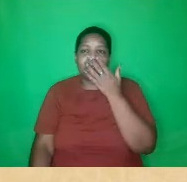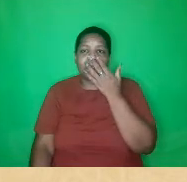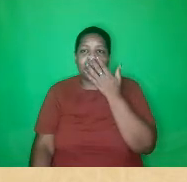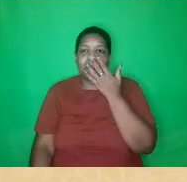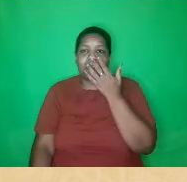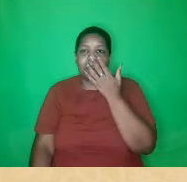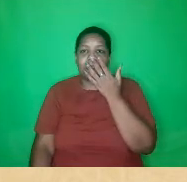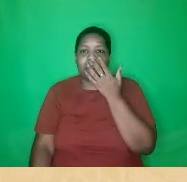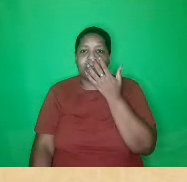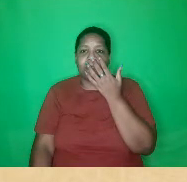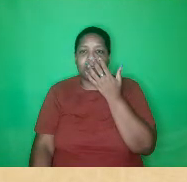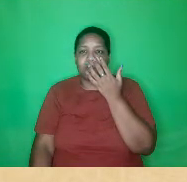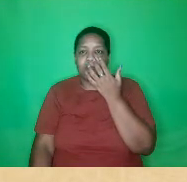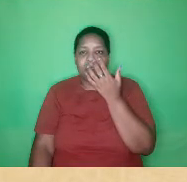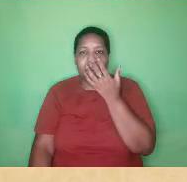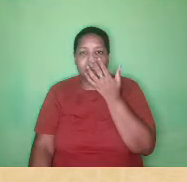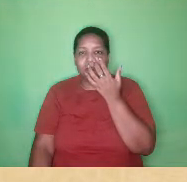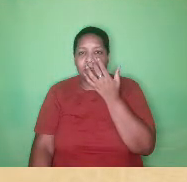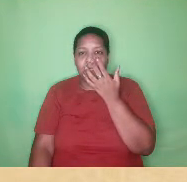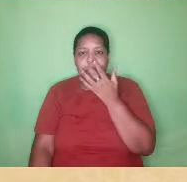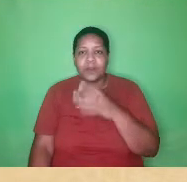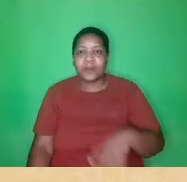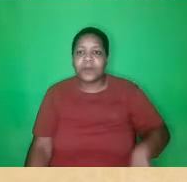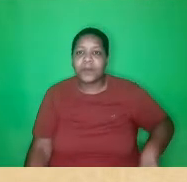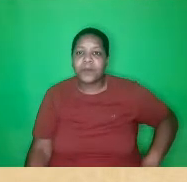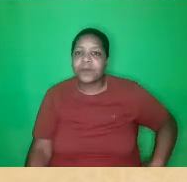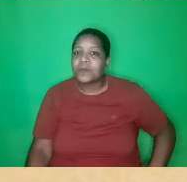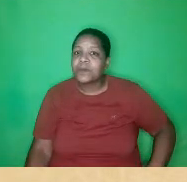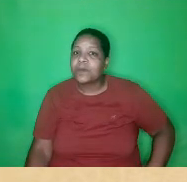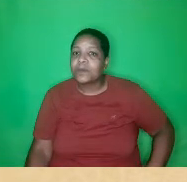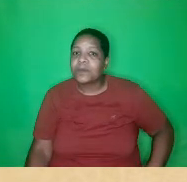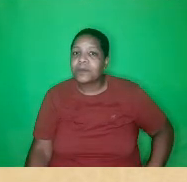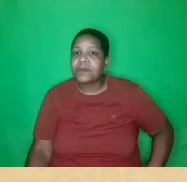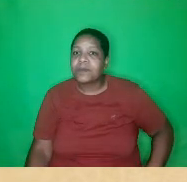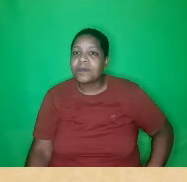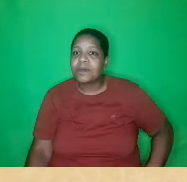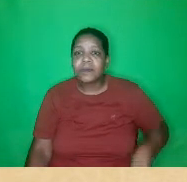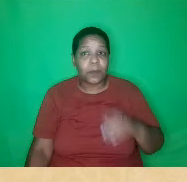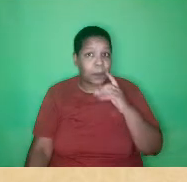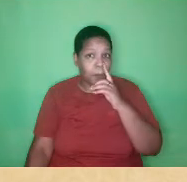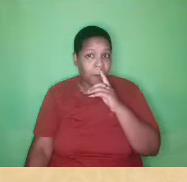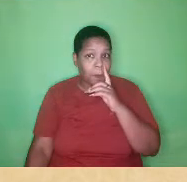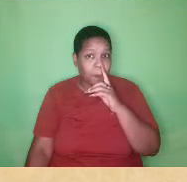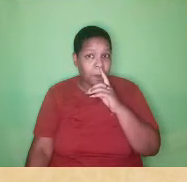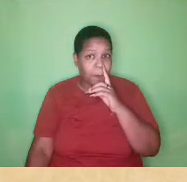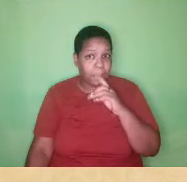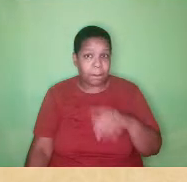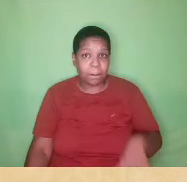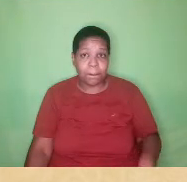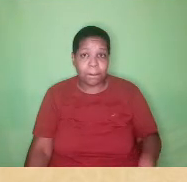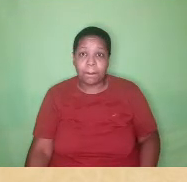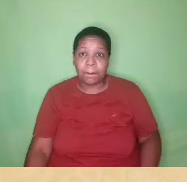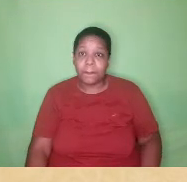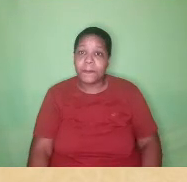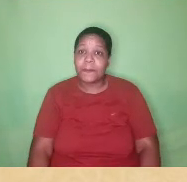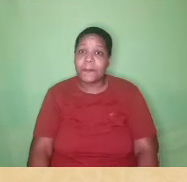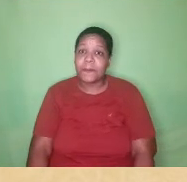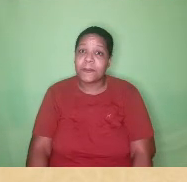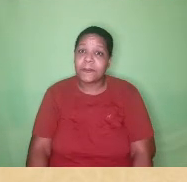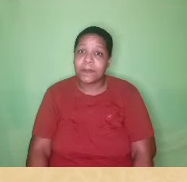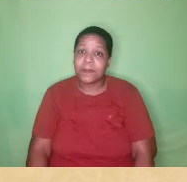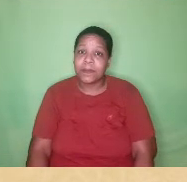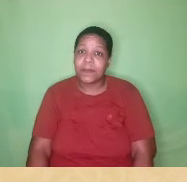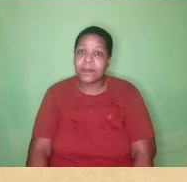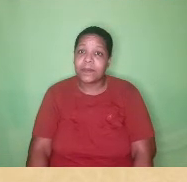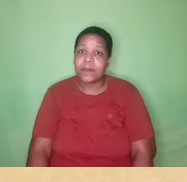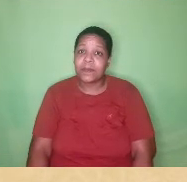Eu continuo, Eliane? Sim, por favor. Marília, acho que você pode tirar essa tela aqui, por favor.